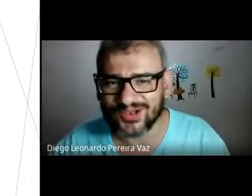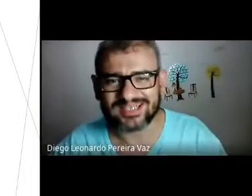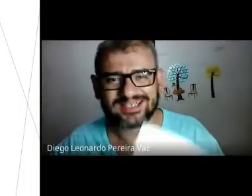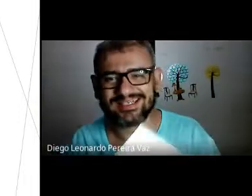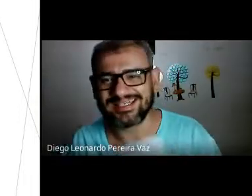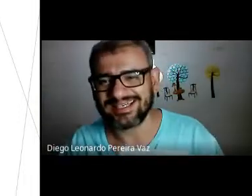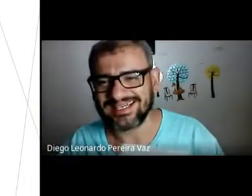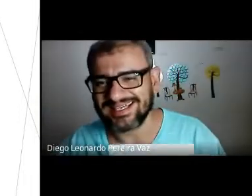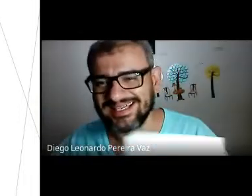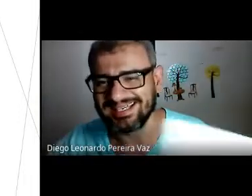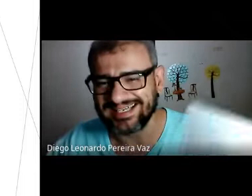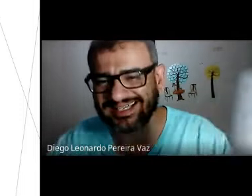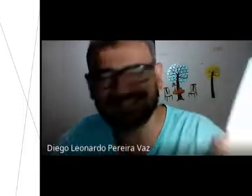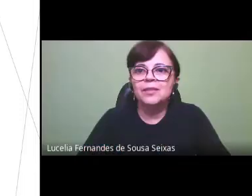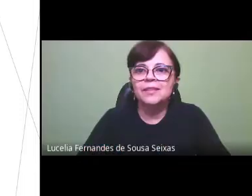Tuana,